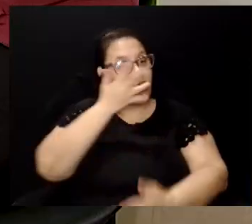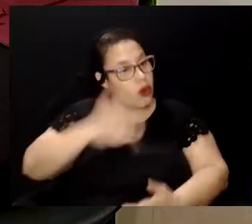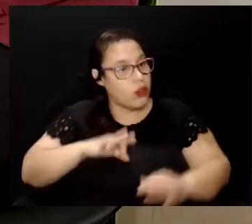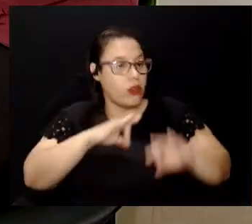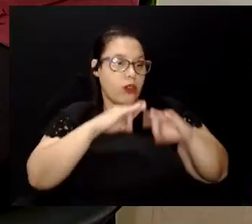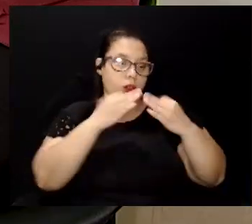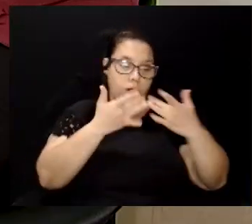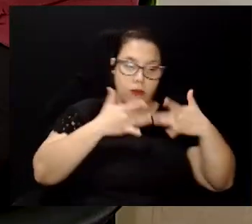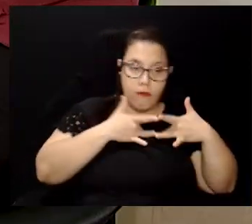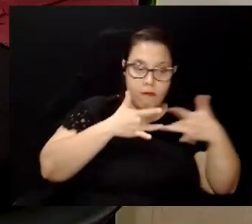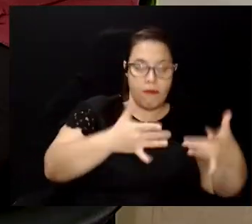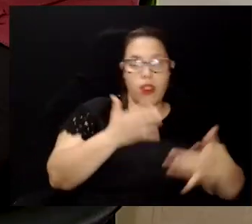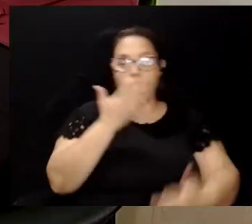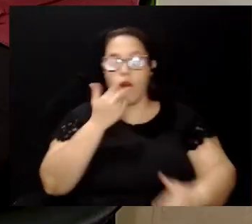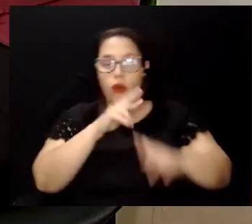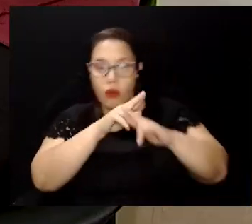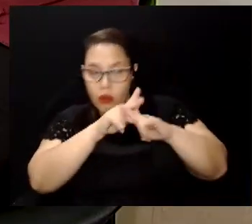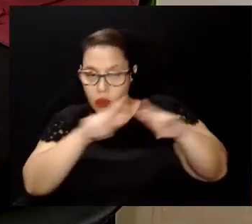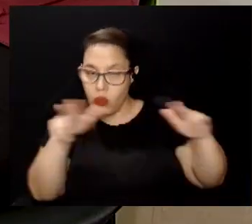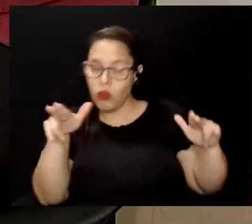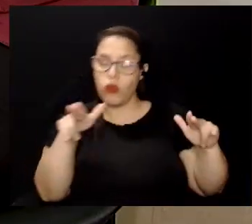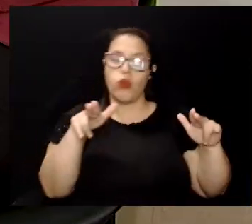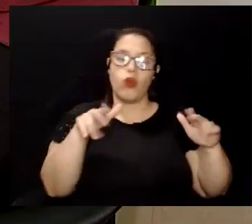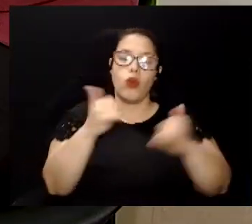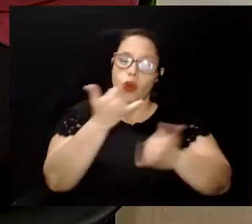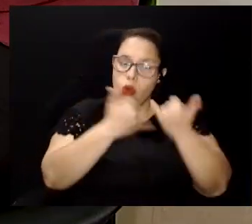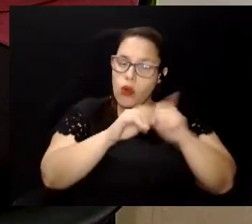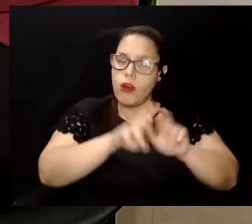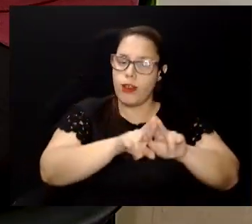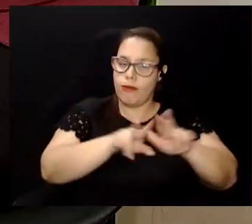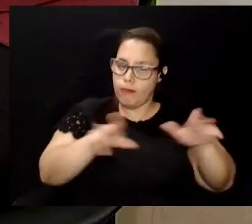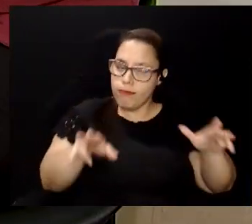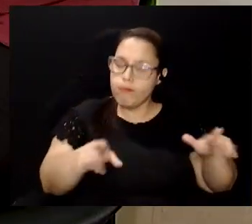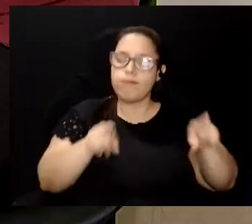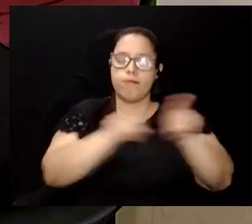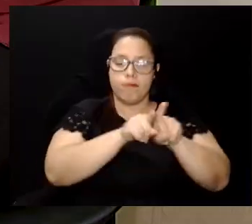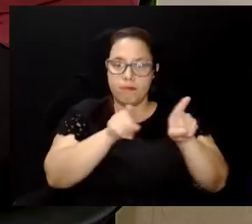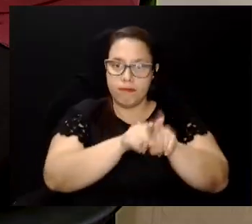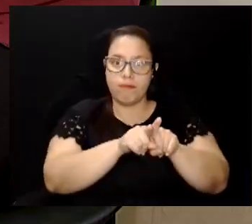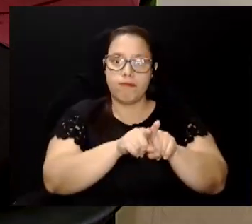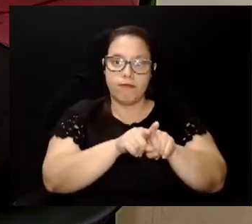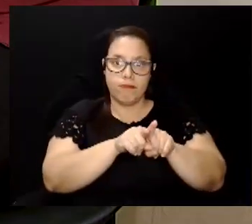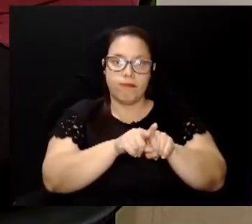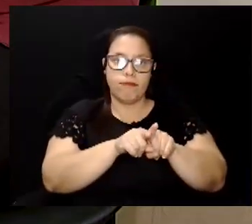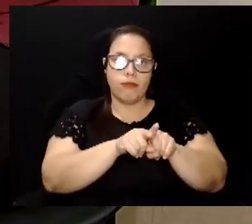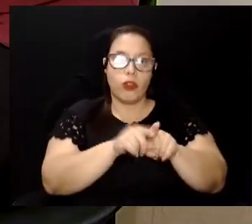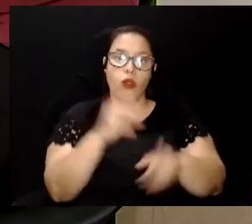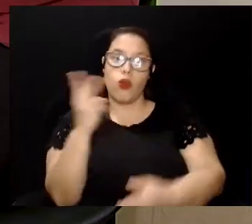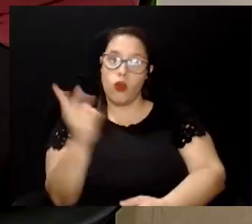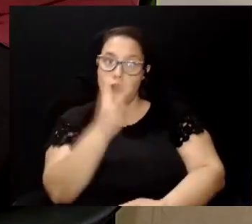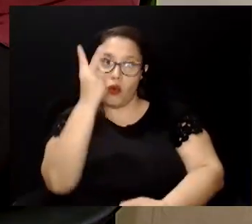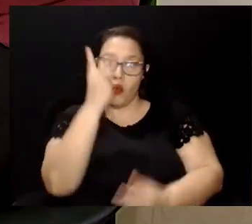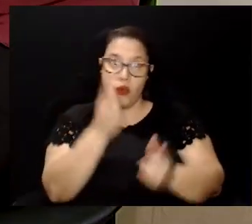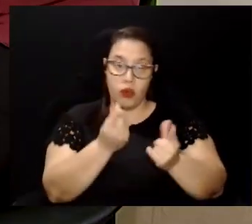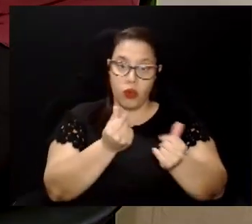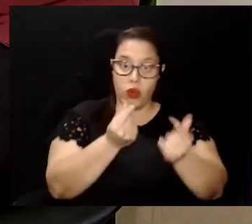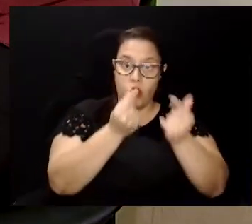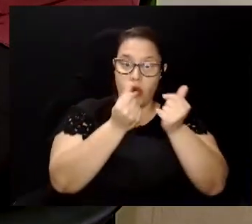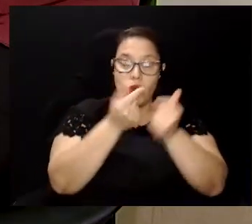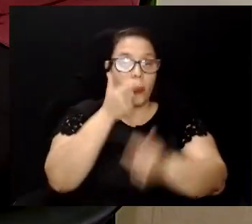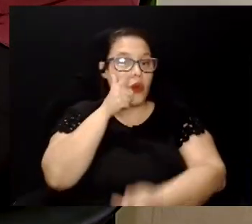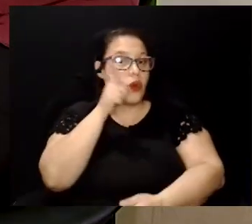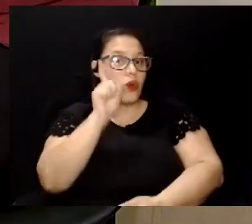alimentos diversos, de brinquedos e também em valores em espécie que a gente consegue contemplar as